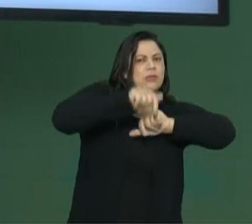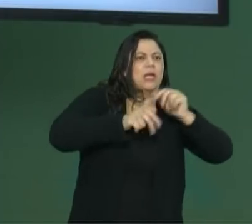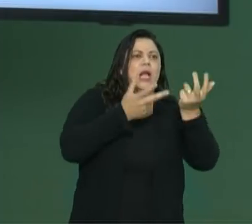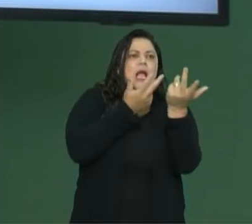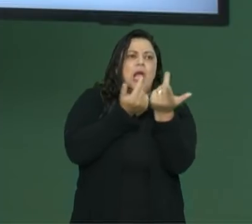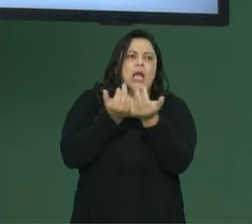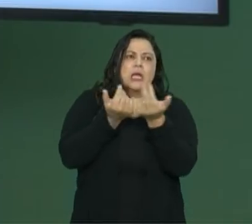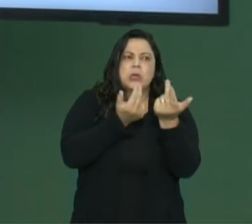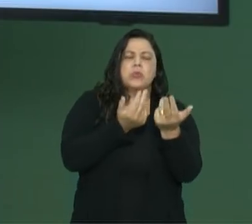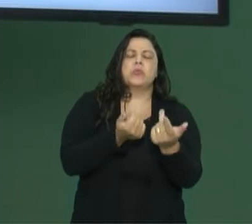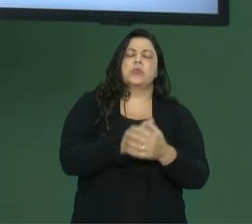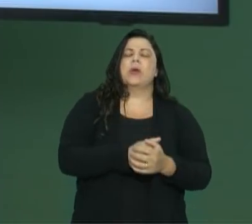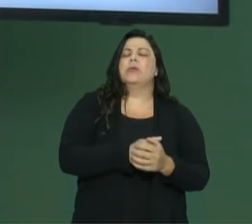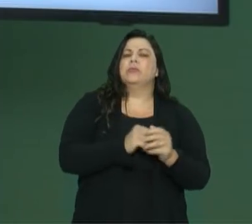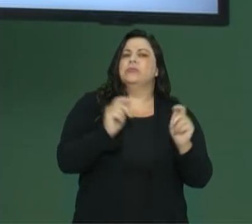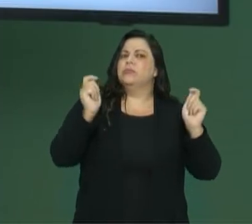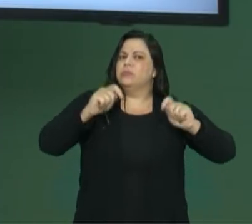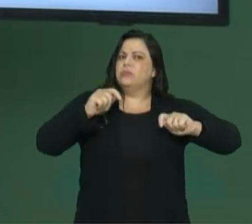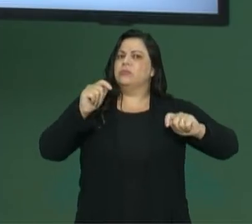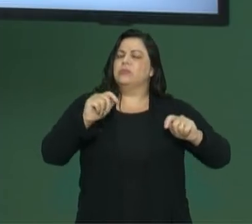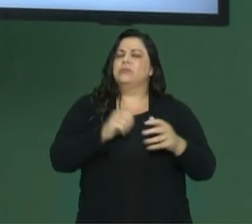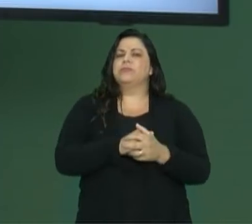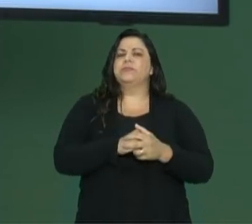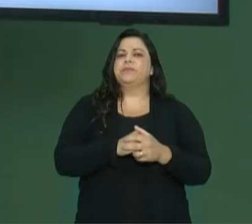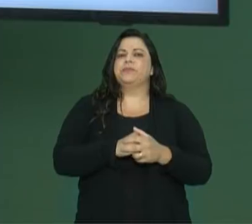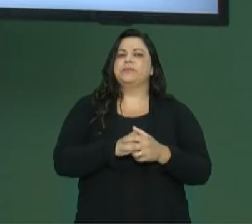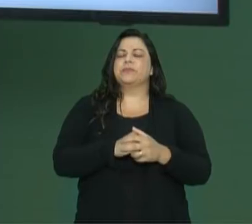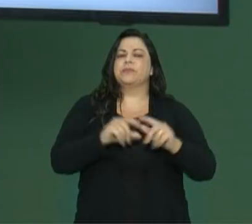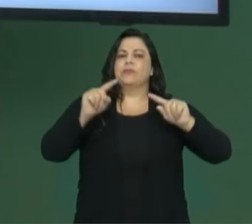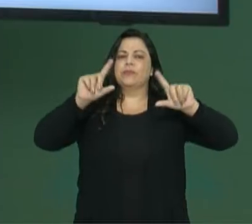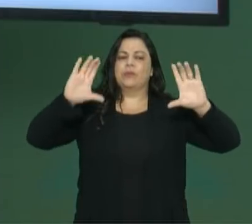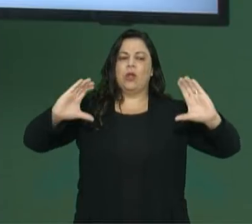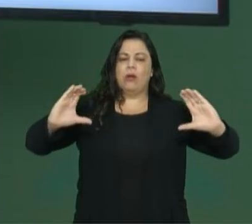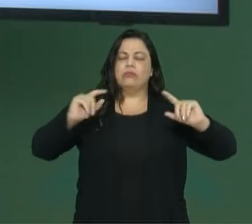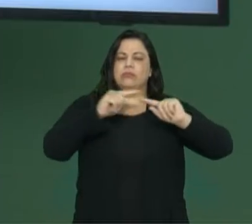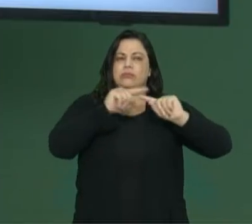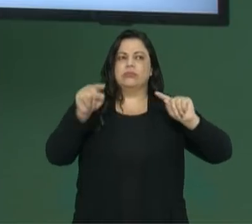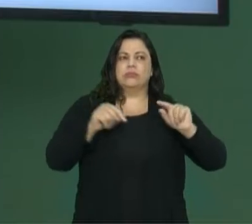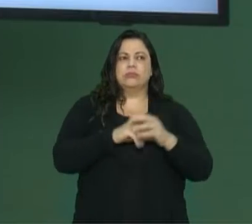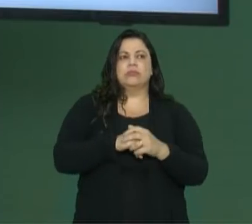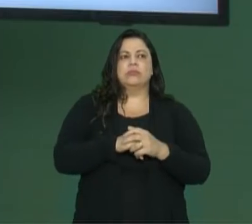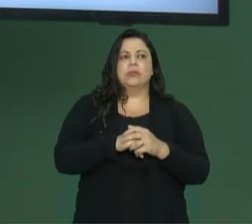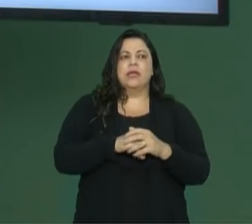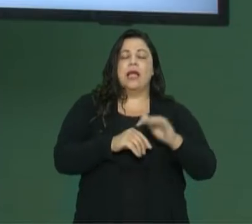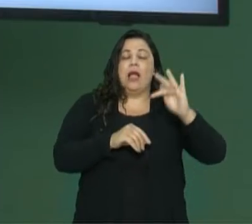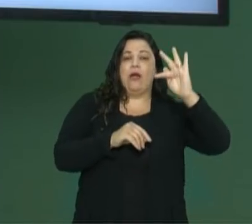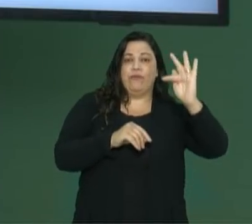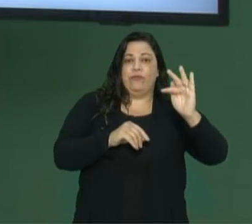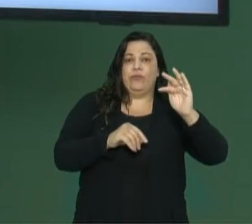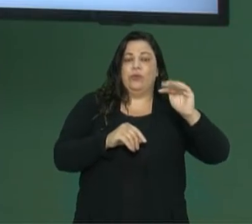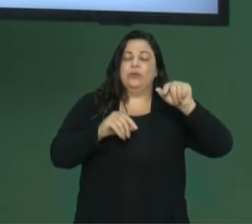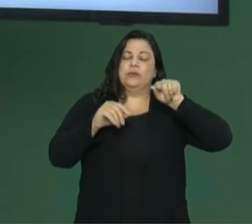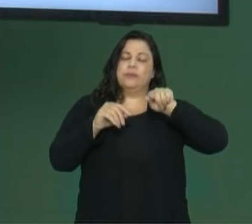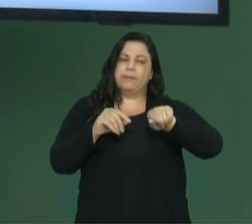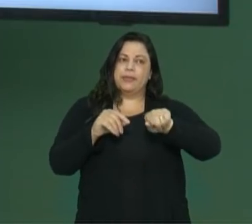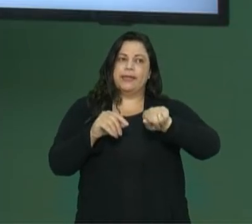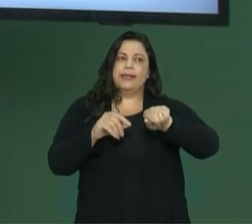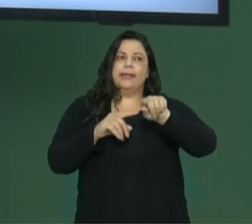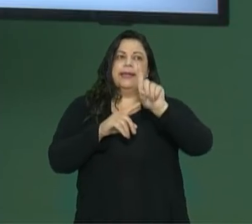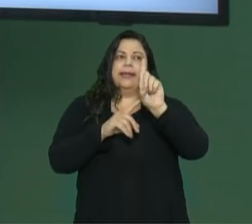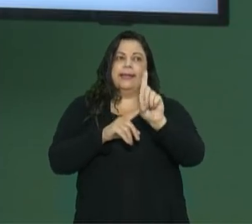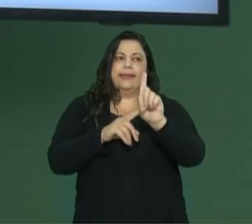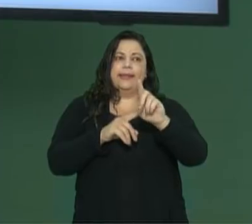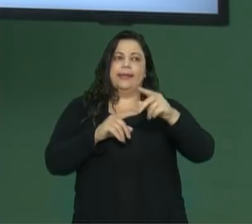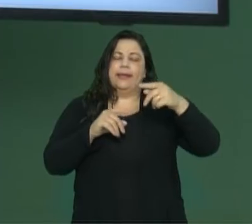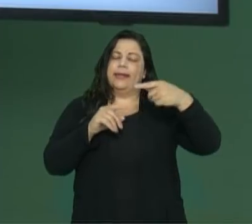da força pela distância, nós vamos ter a seguinte relação, que trabalho é igual a força vezes cosseno do ângulo, certo?